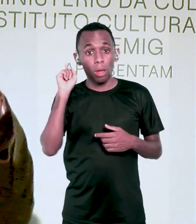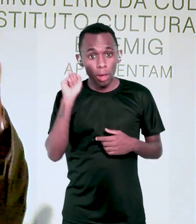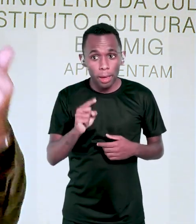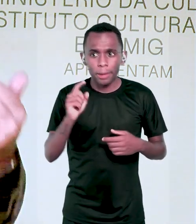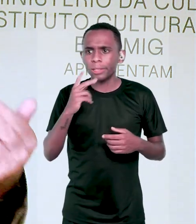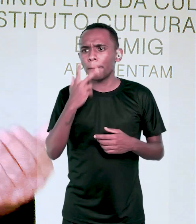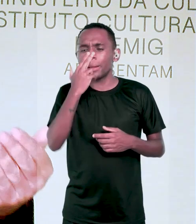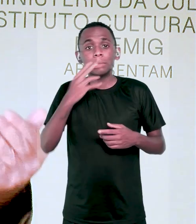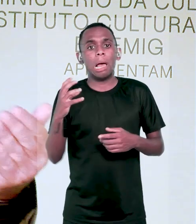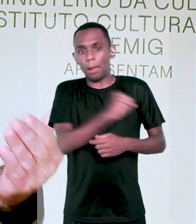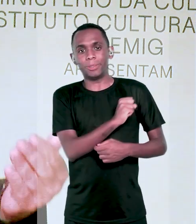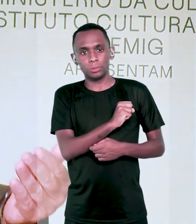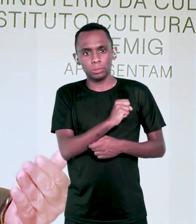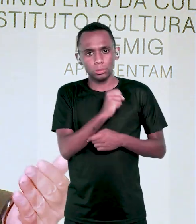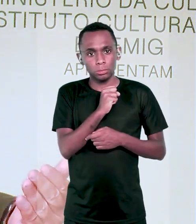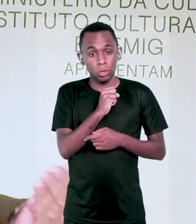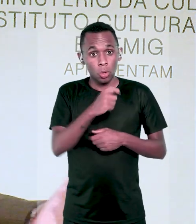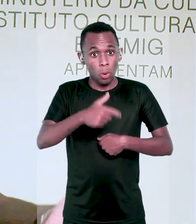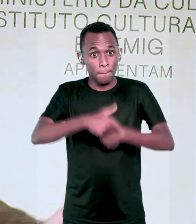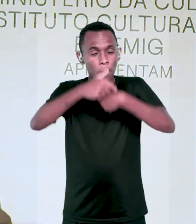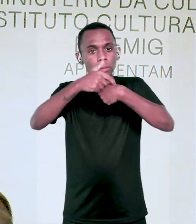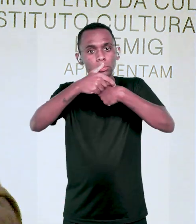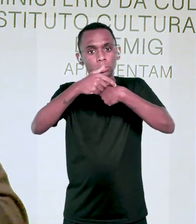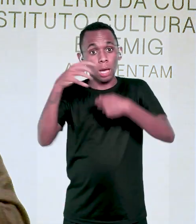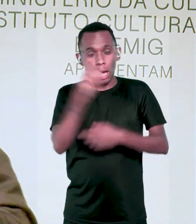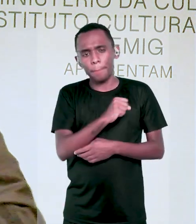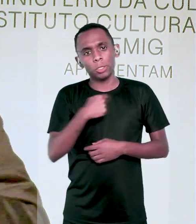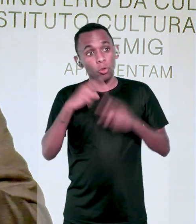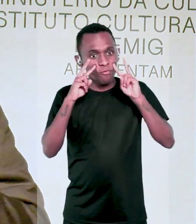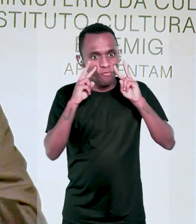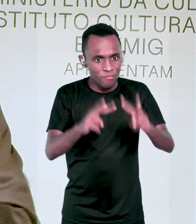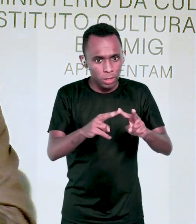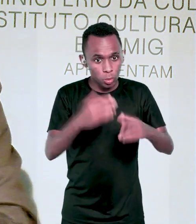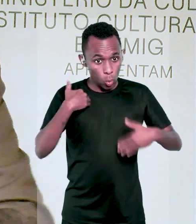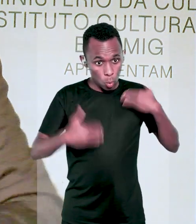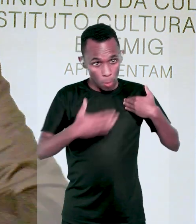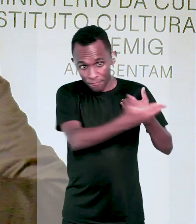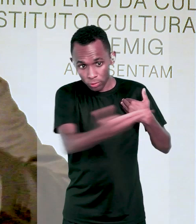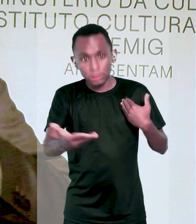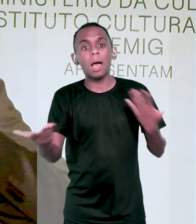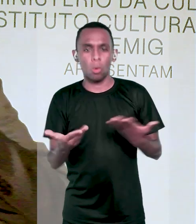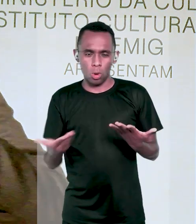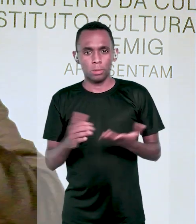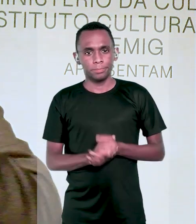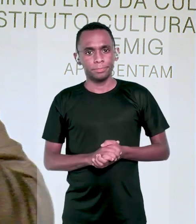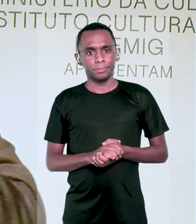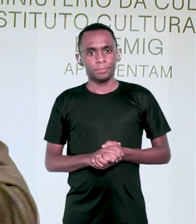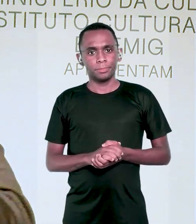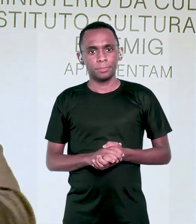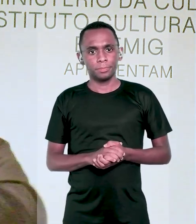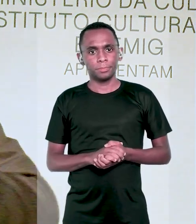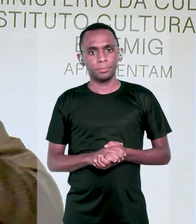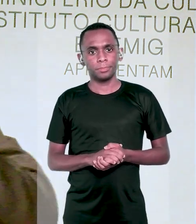mocidade pervidida quando nós ficamos velhos desencadeiam na nossa sociedade a indústria das